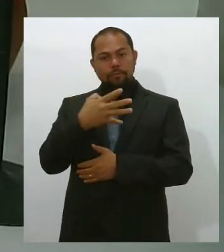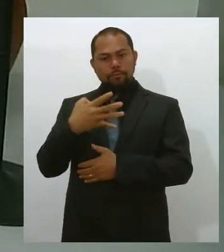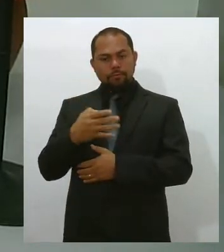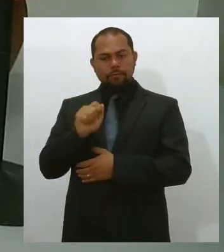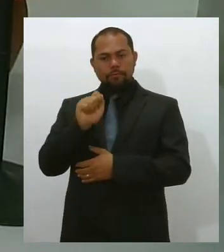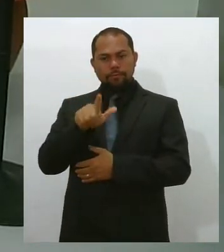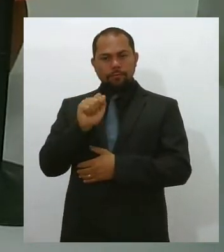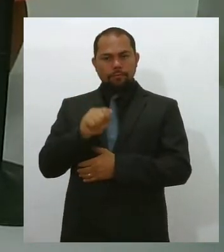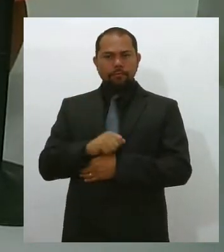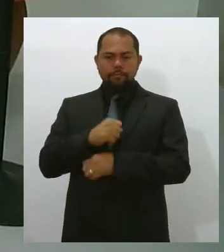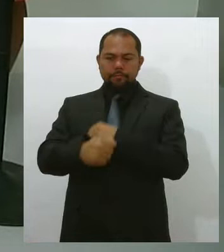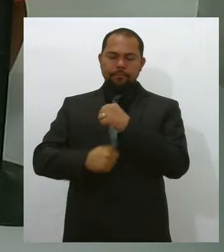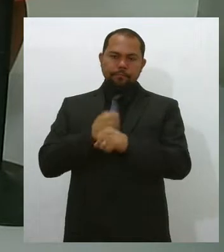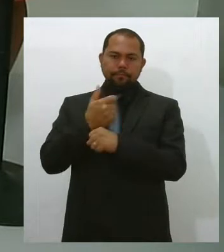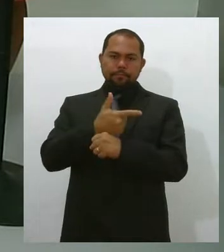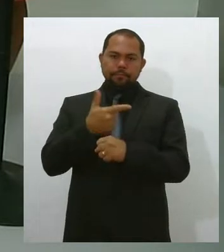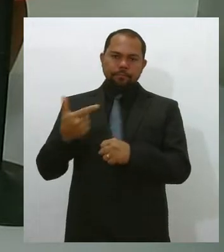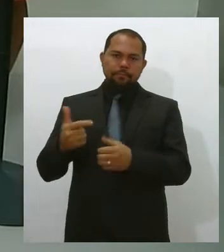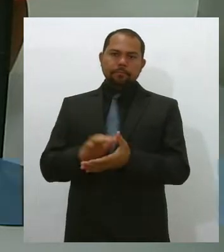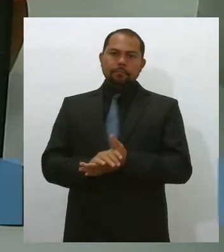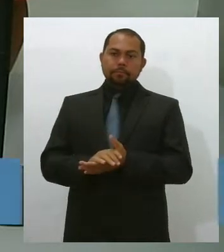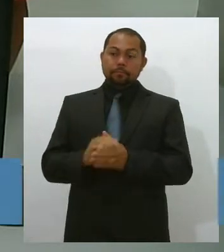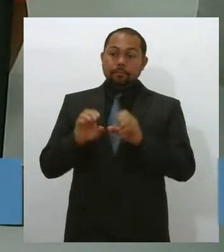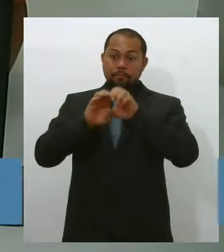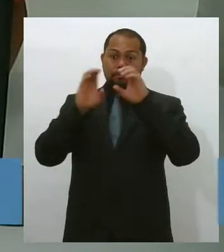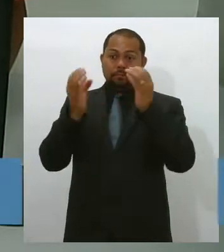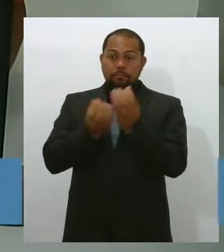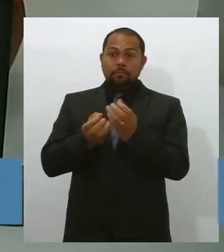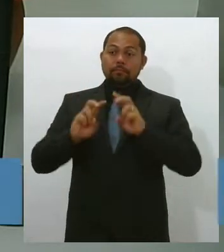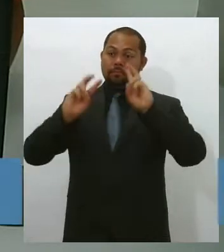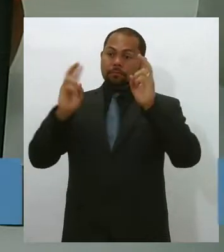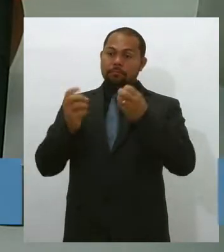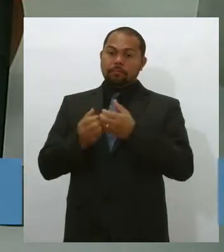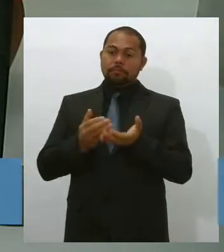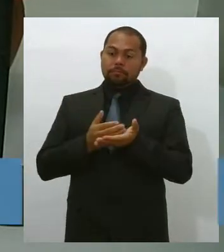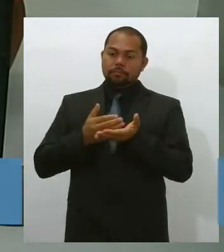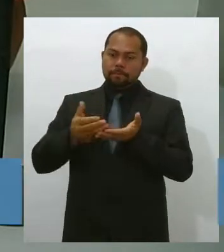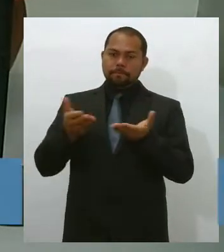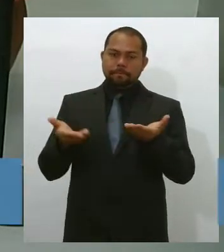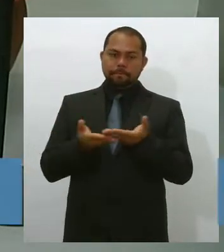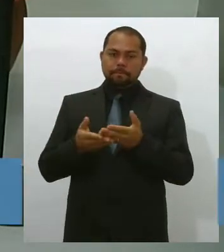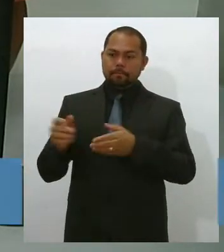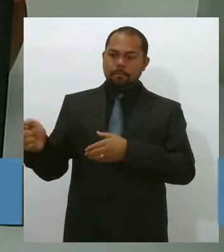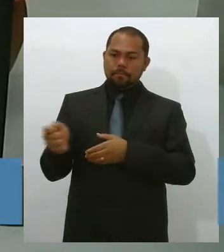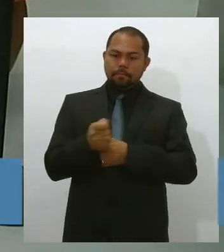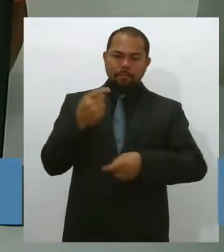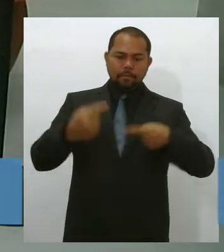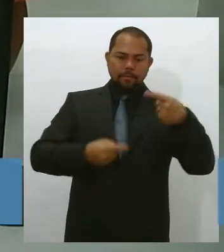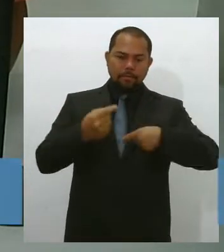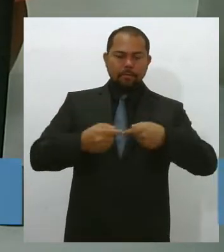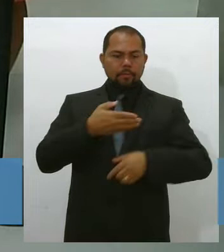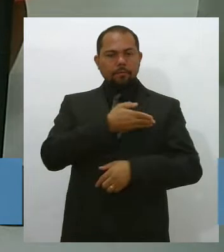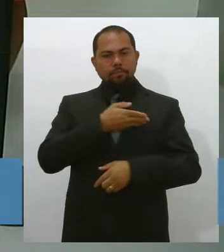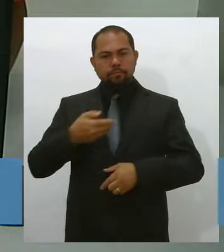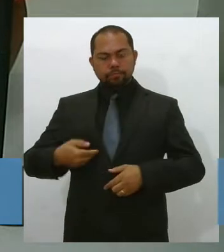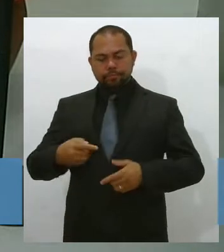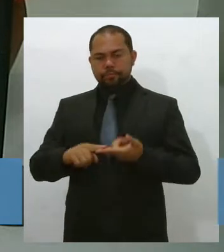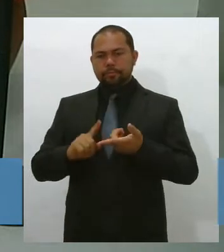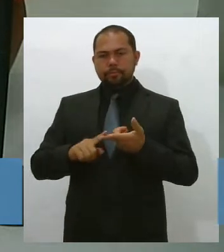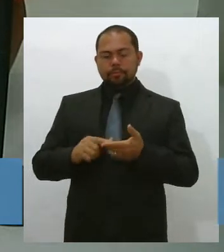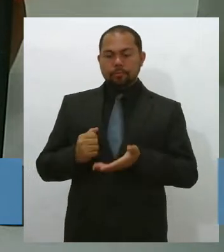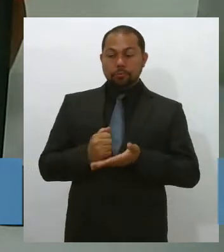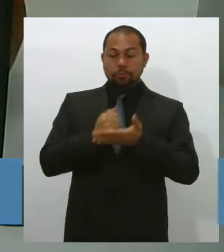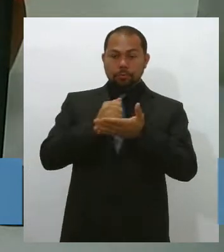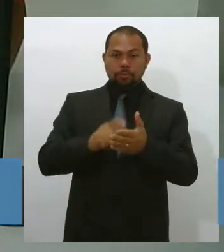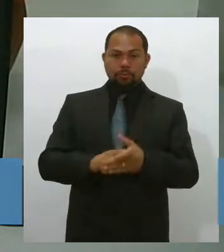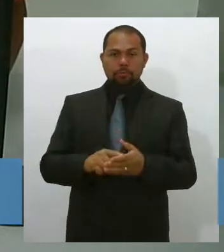2022 o programa congresso em Pauta Está no Ar trazendo o debate sobre políticas públicas pautadas em Brasília